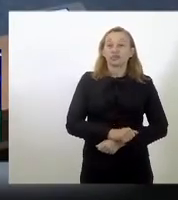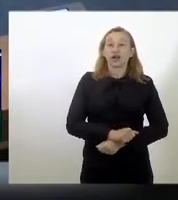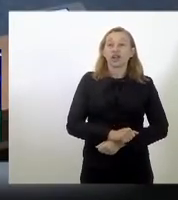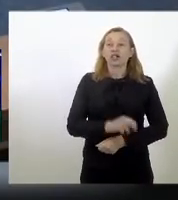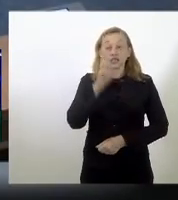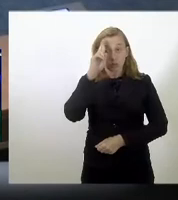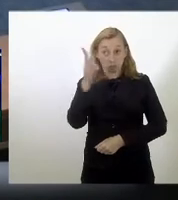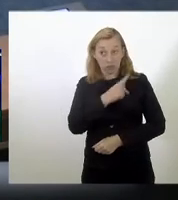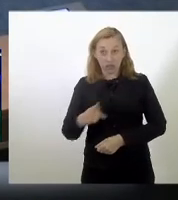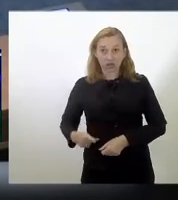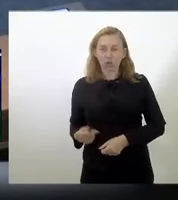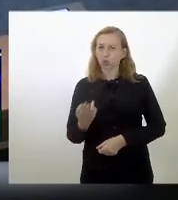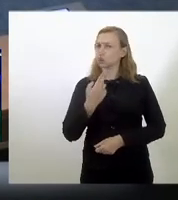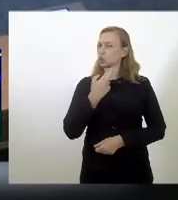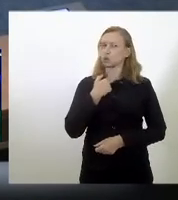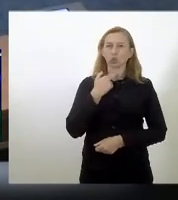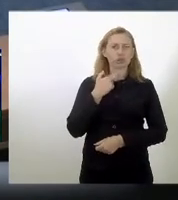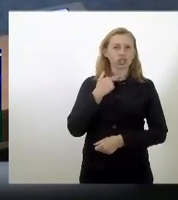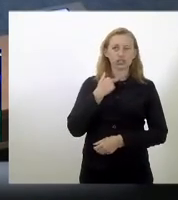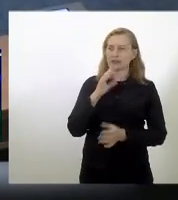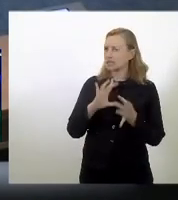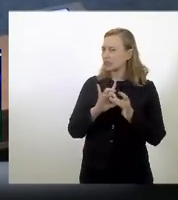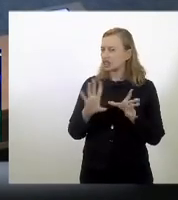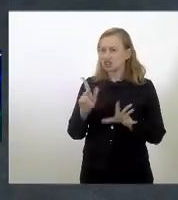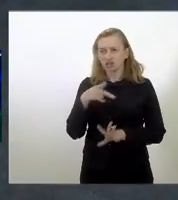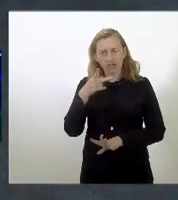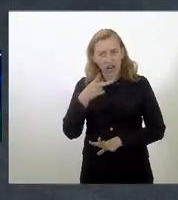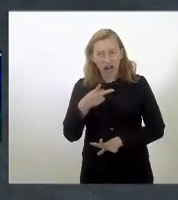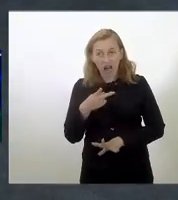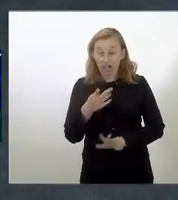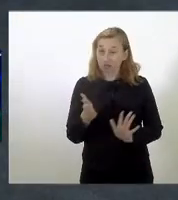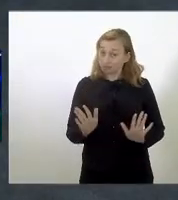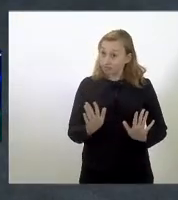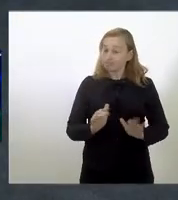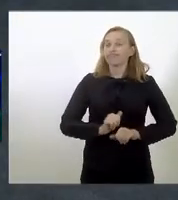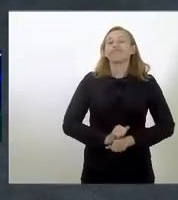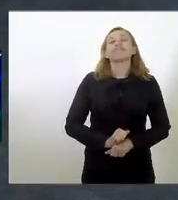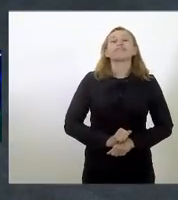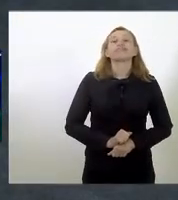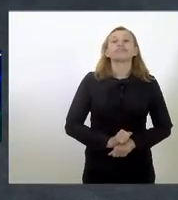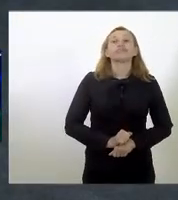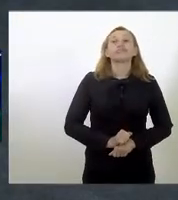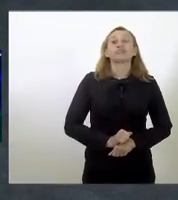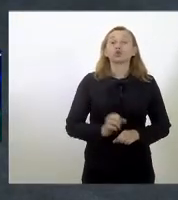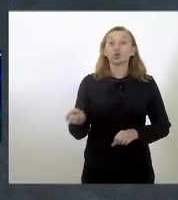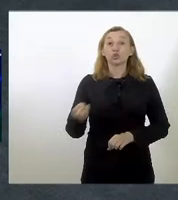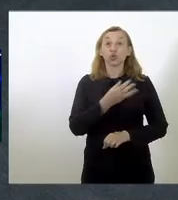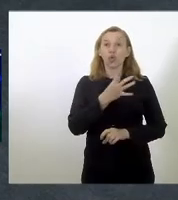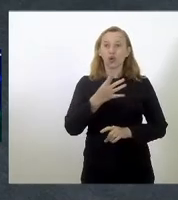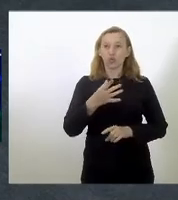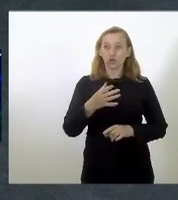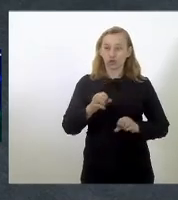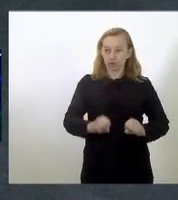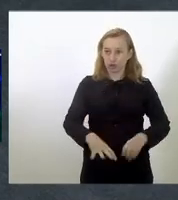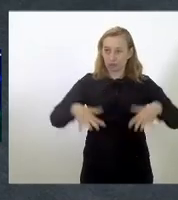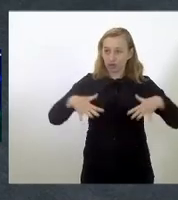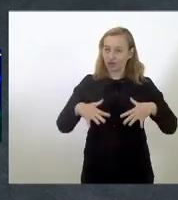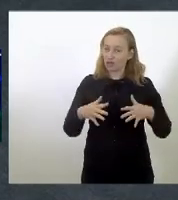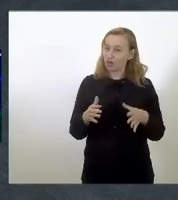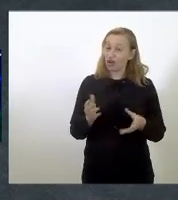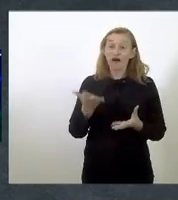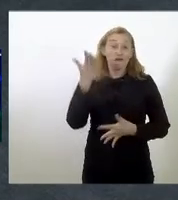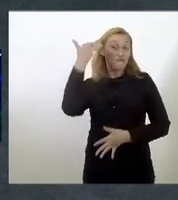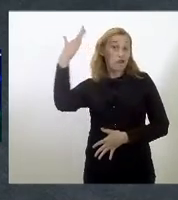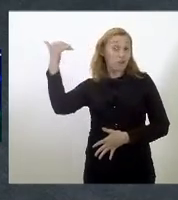poderia deixar de abrir a sessão no novo parlamento sem o famoso voto divergente.